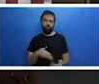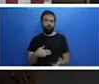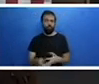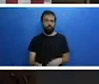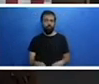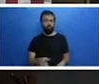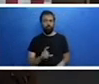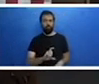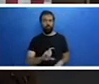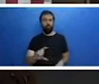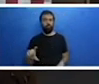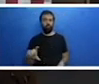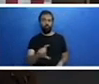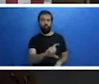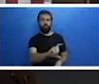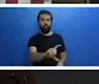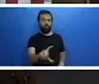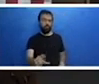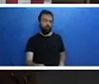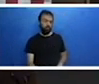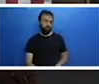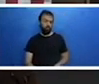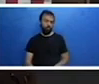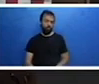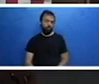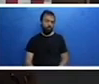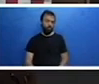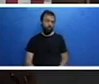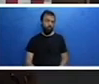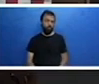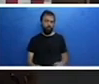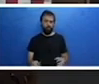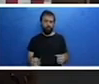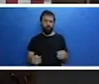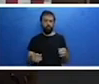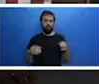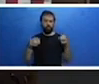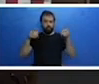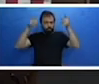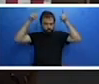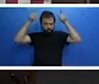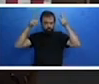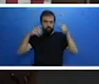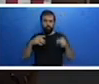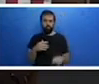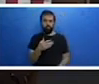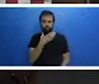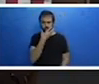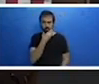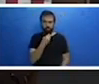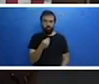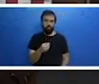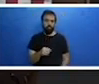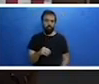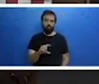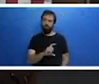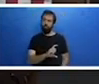movimentação dela, olha que bacana. O rei, ele vai também, só que de uma em